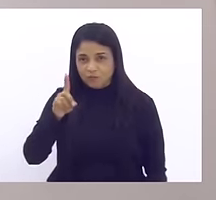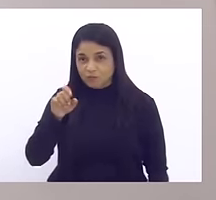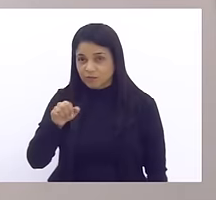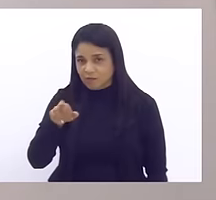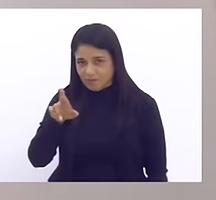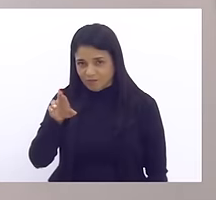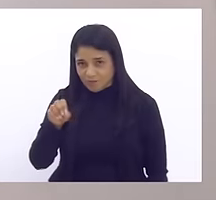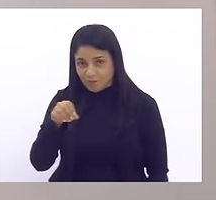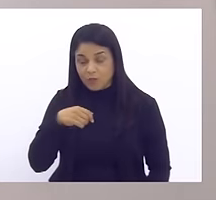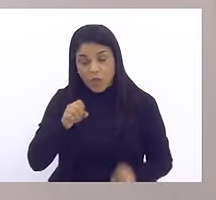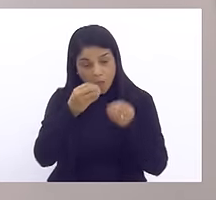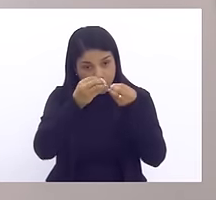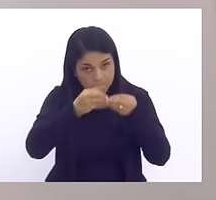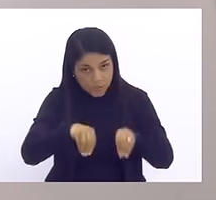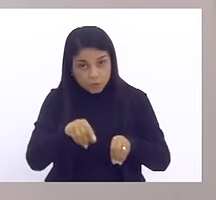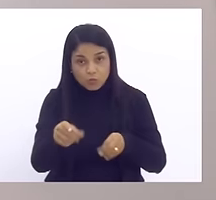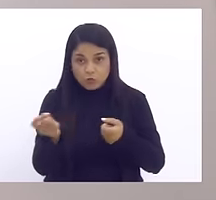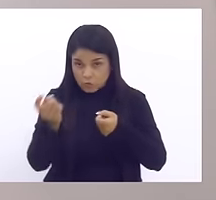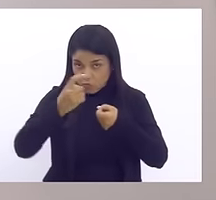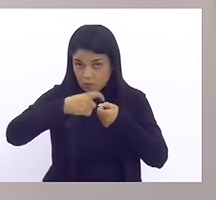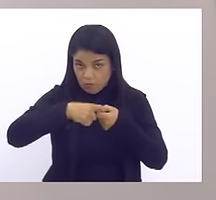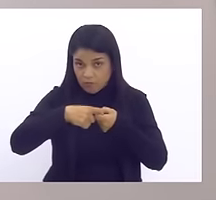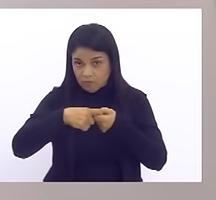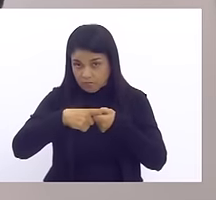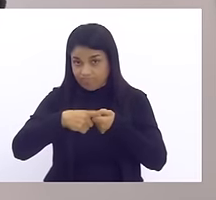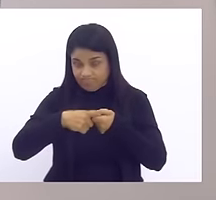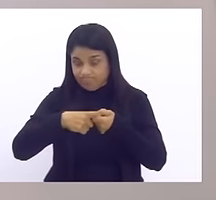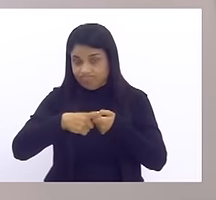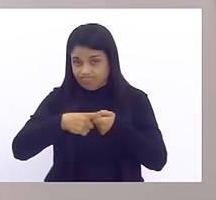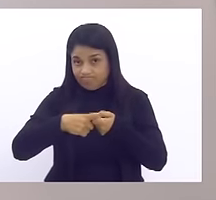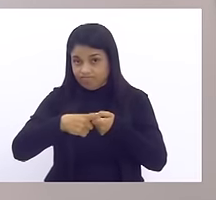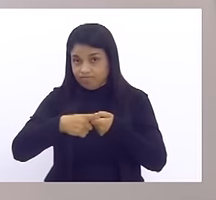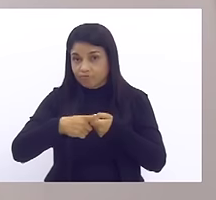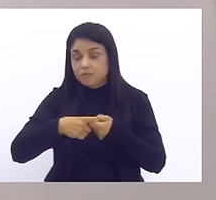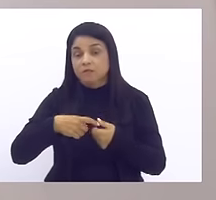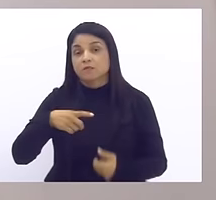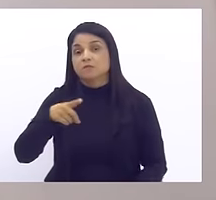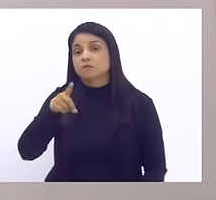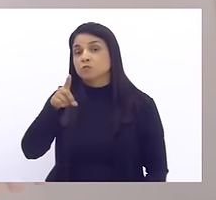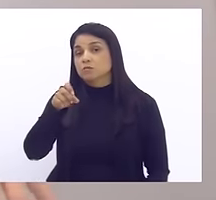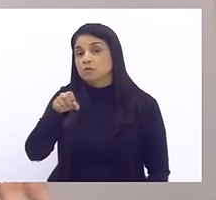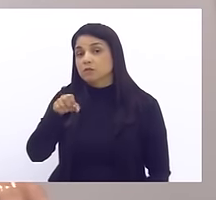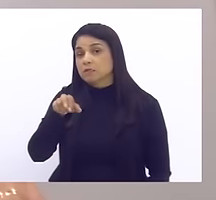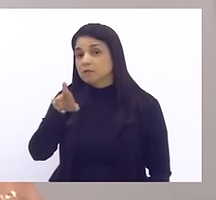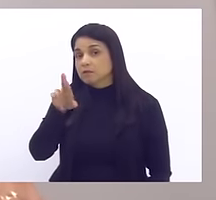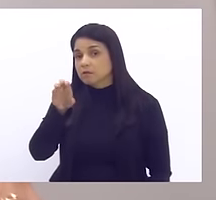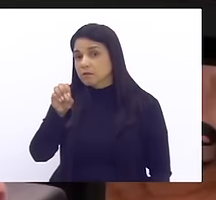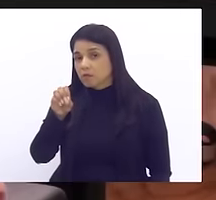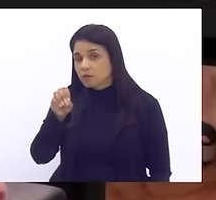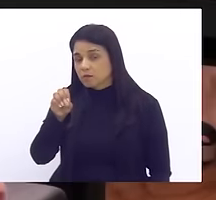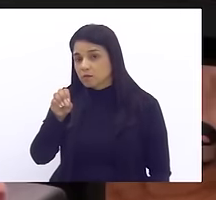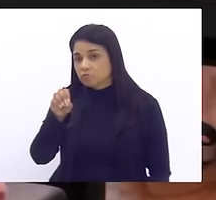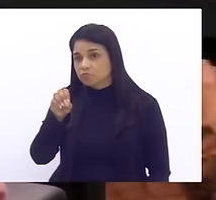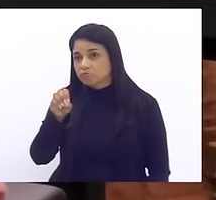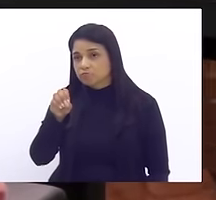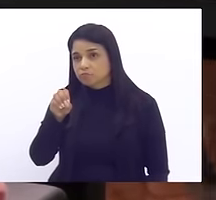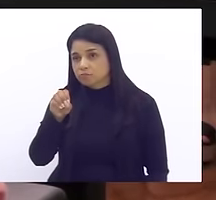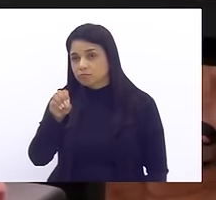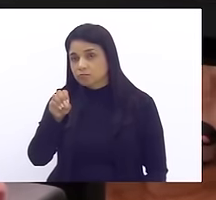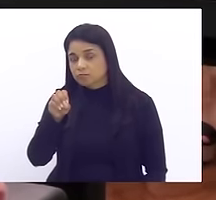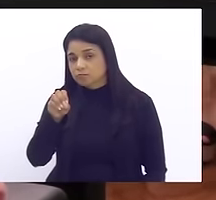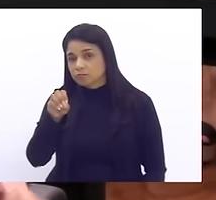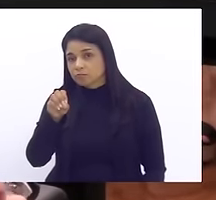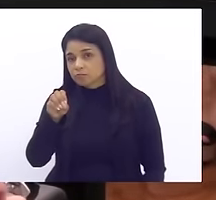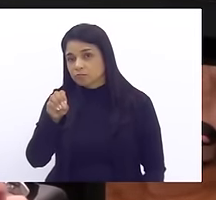prejuízo não errar esse convênio Deixa eu só acrescentar a construção o convênio Ali pela frente isolada ou em conjunto Doutor